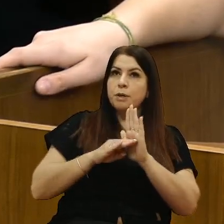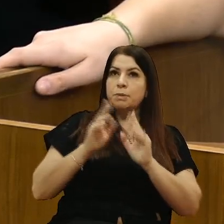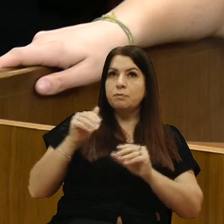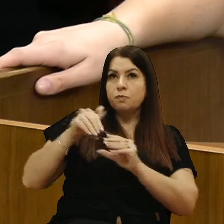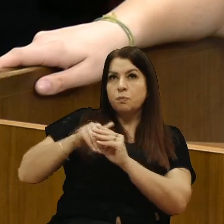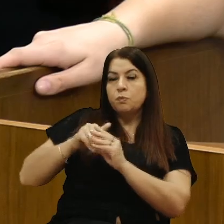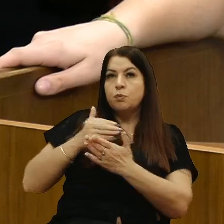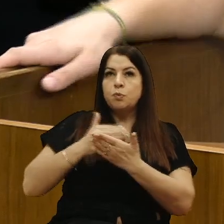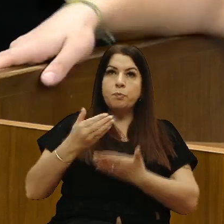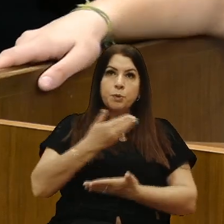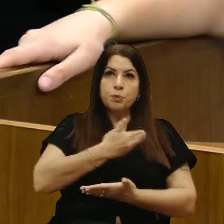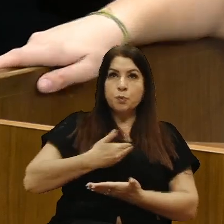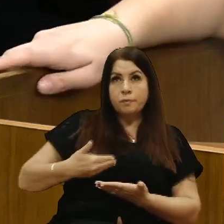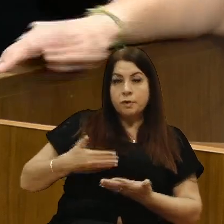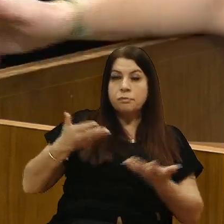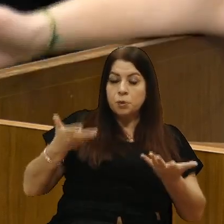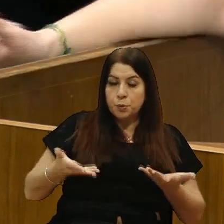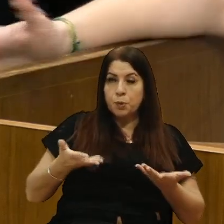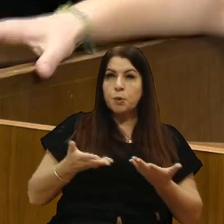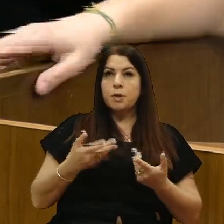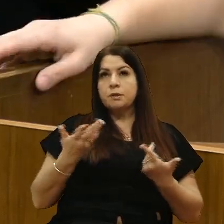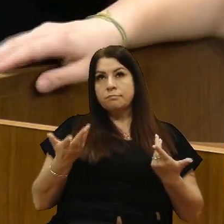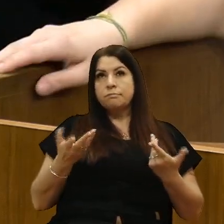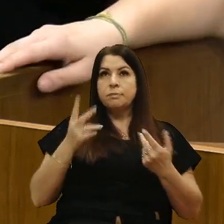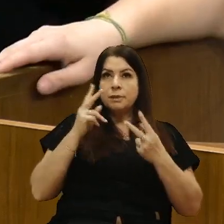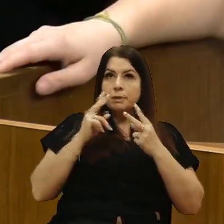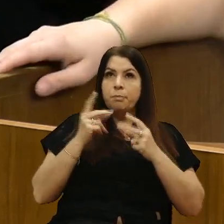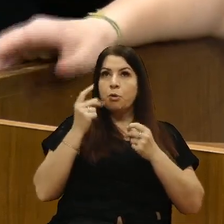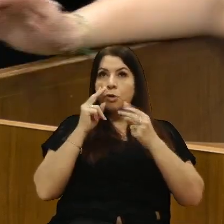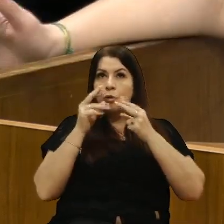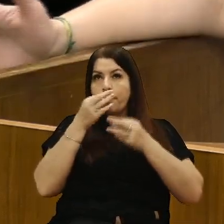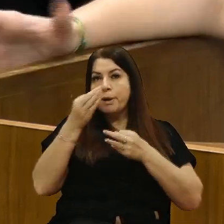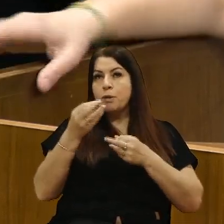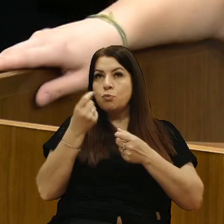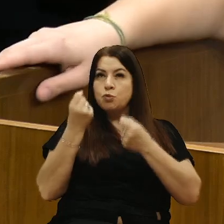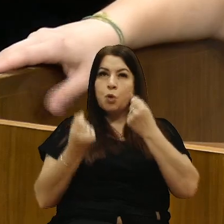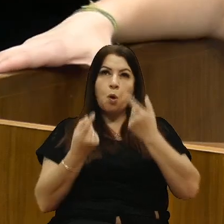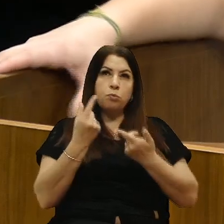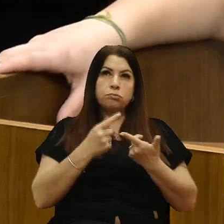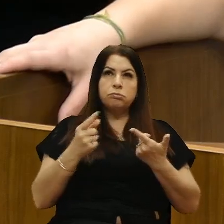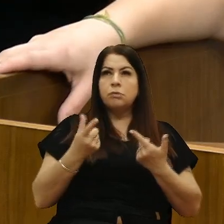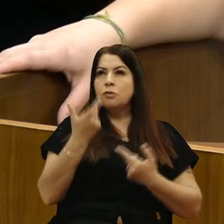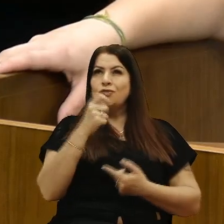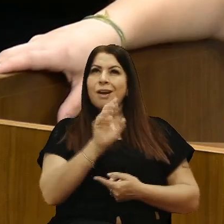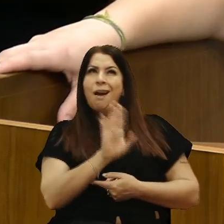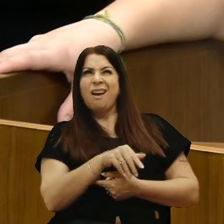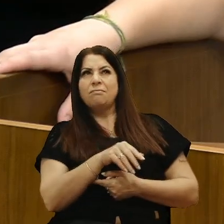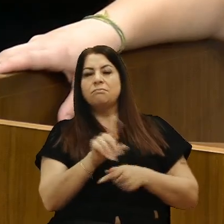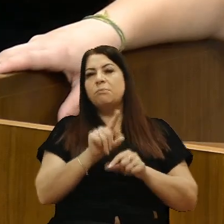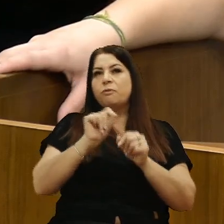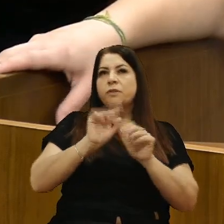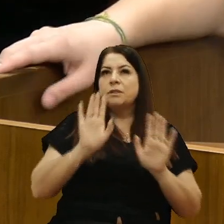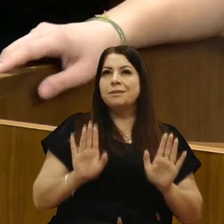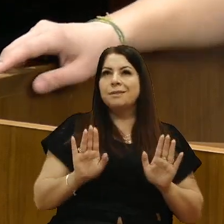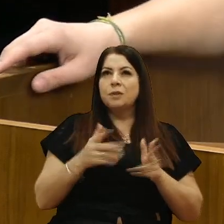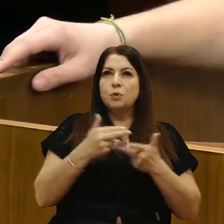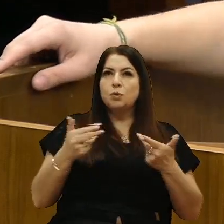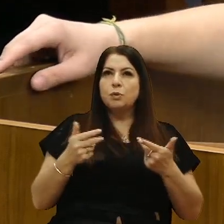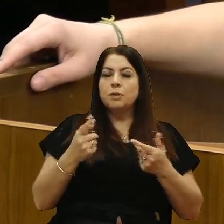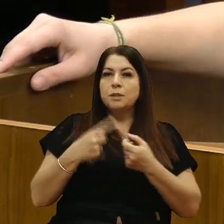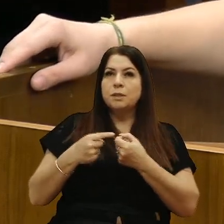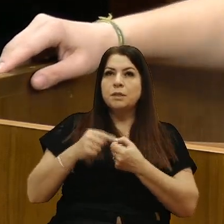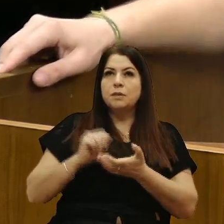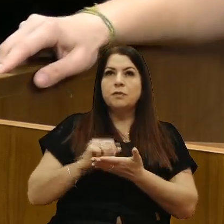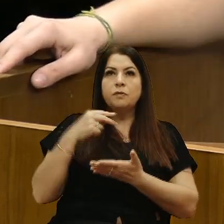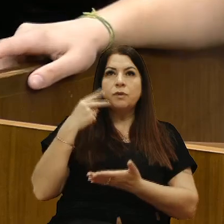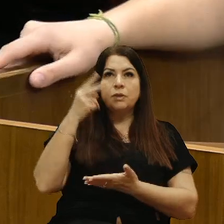no início do governo, e agora, por visão de alguns, né, acharem que simplesmente podem parar de fazer as coisas na nossa cidade. Sua